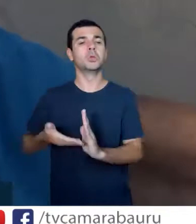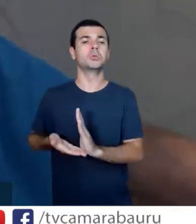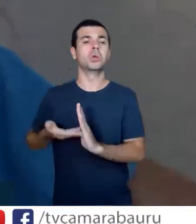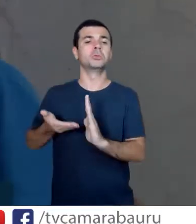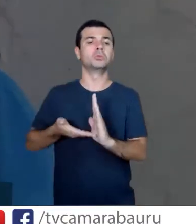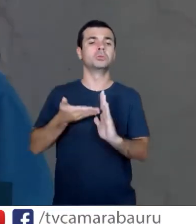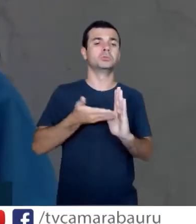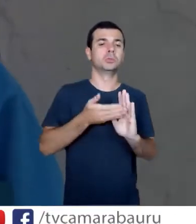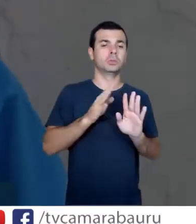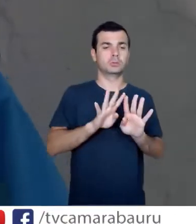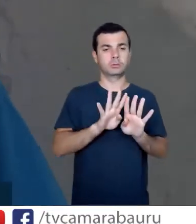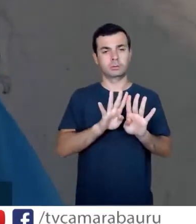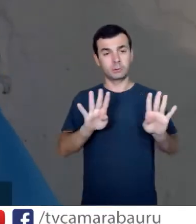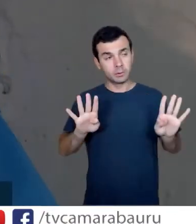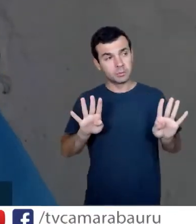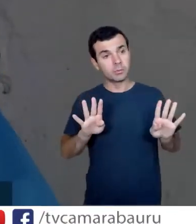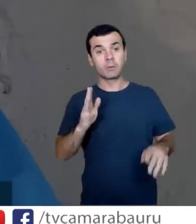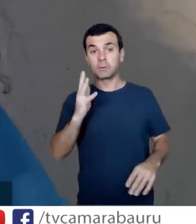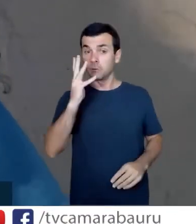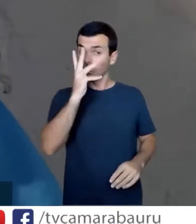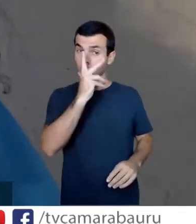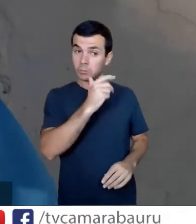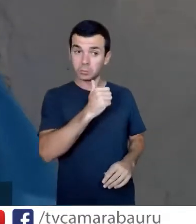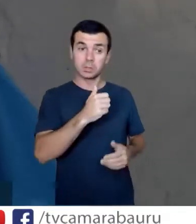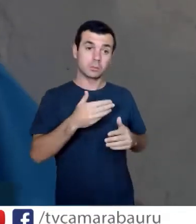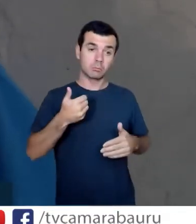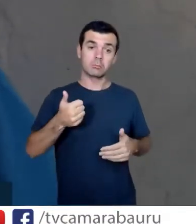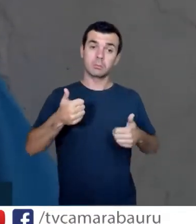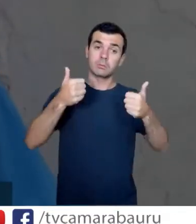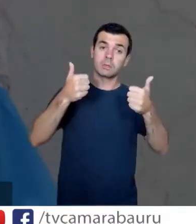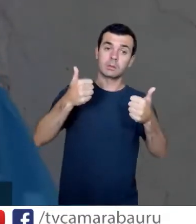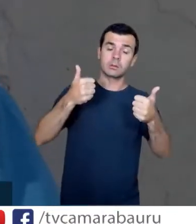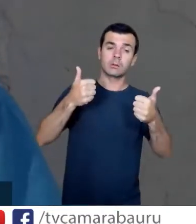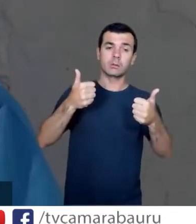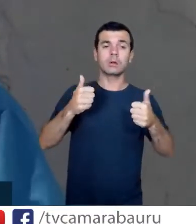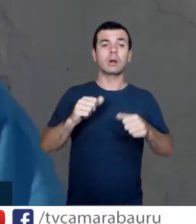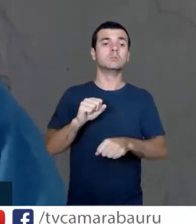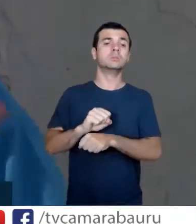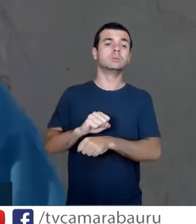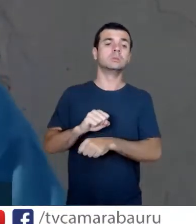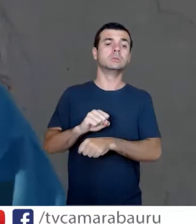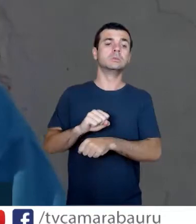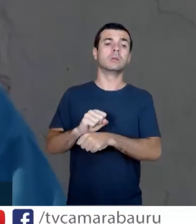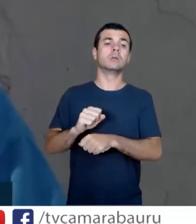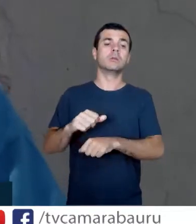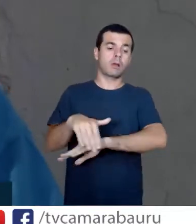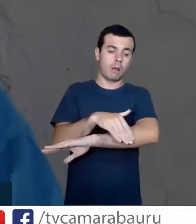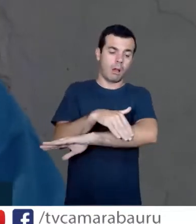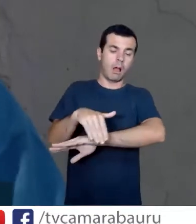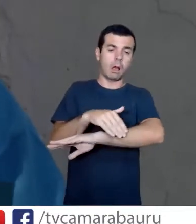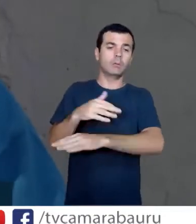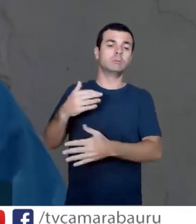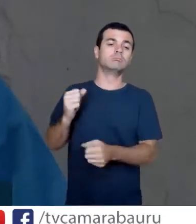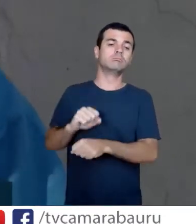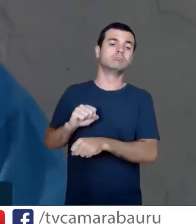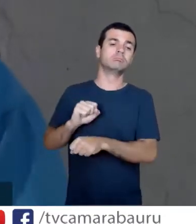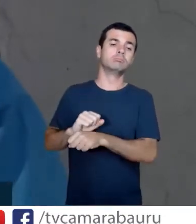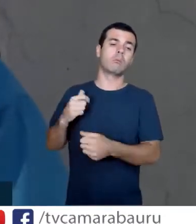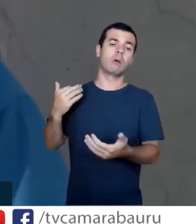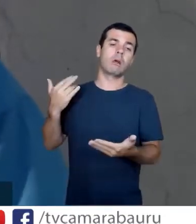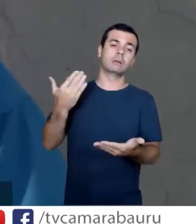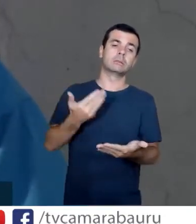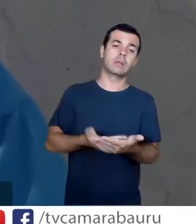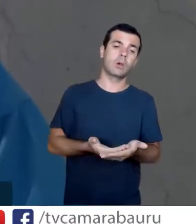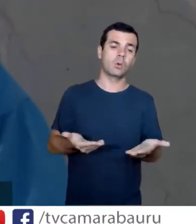direitinho, ficou bonito pra gente aqui, melhorou bem. Aí passou tudo pra lá e a avenida até hoje, ó. Nada, ninguém